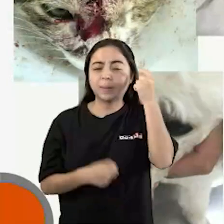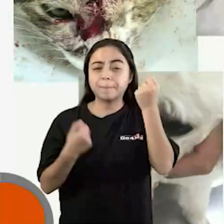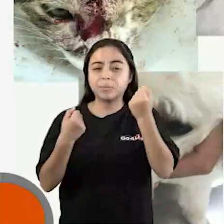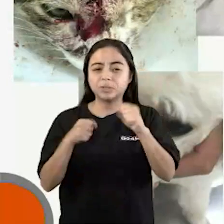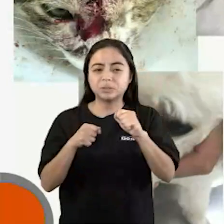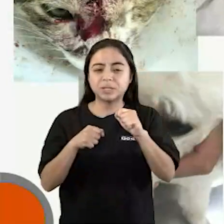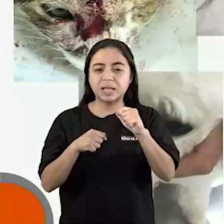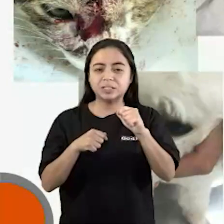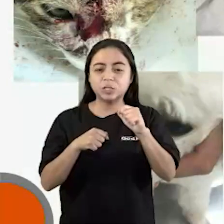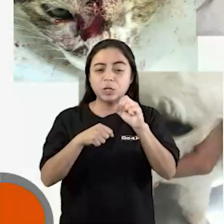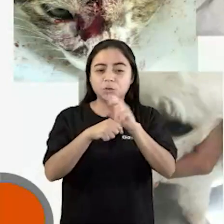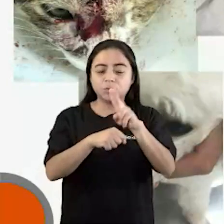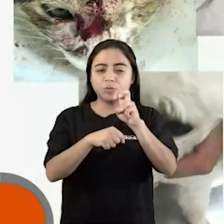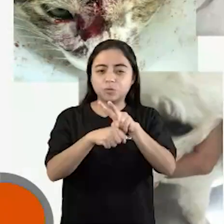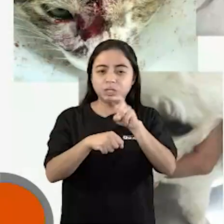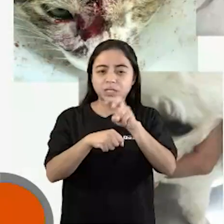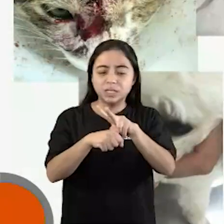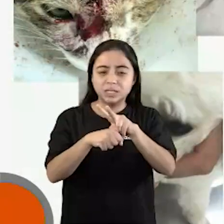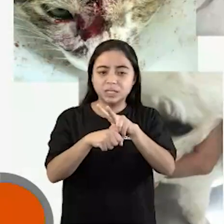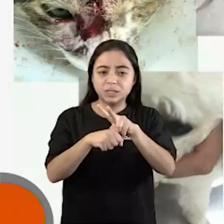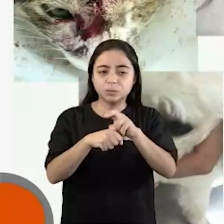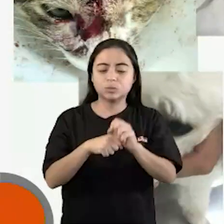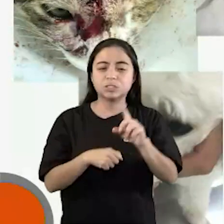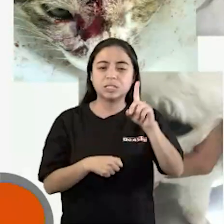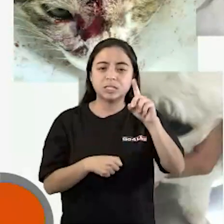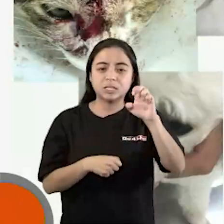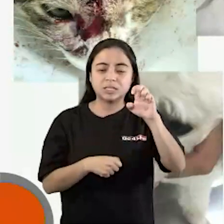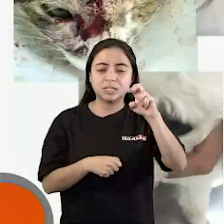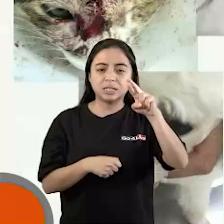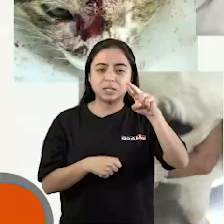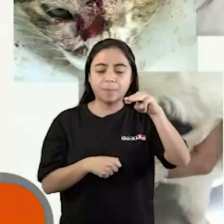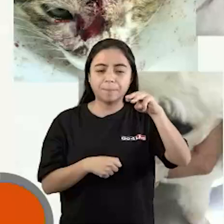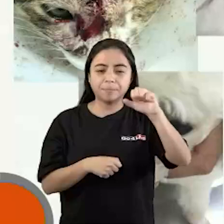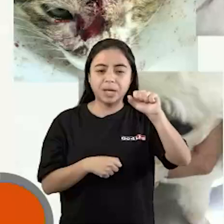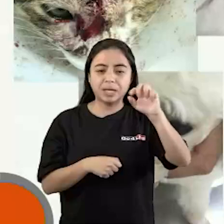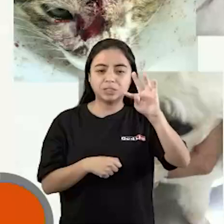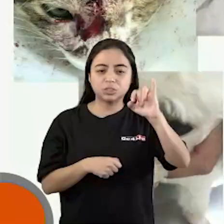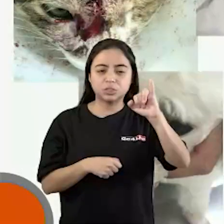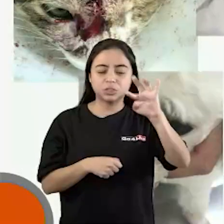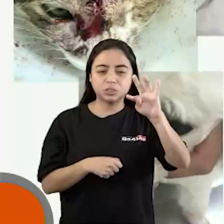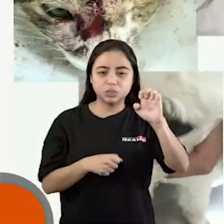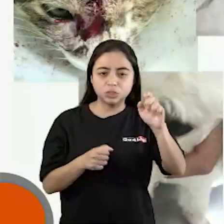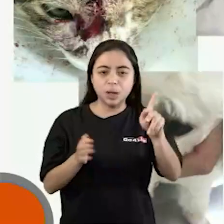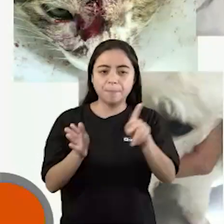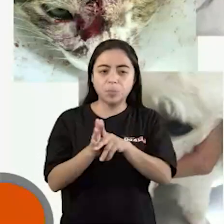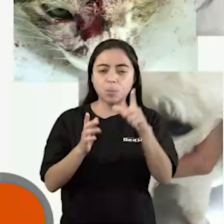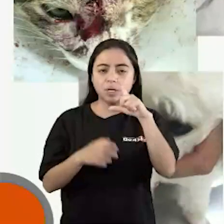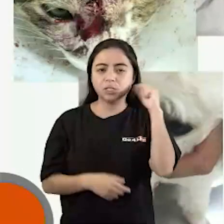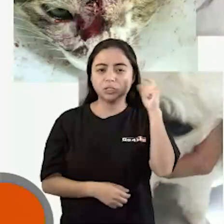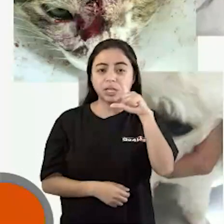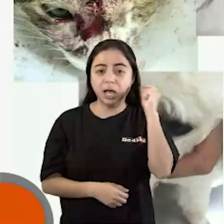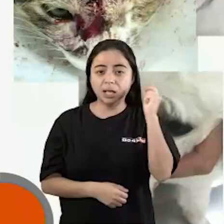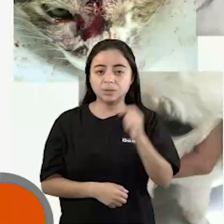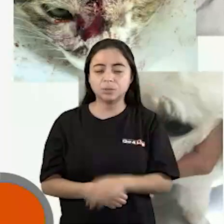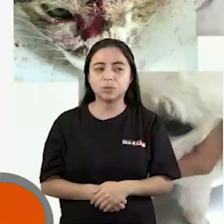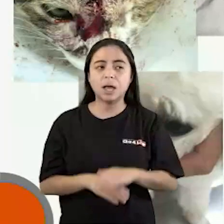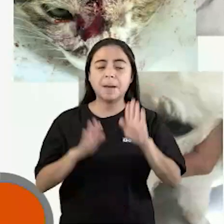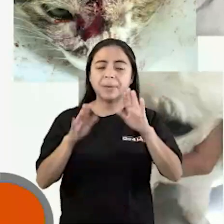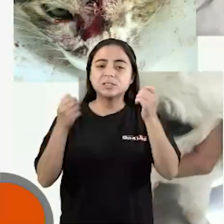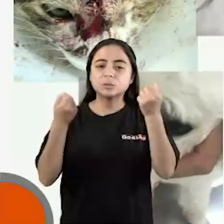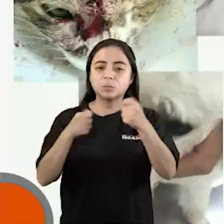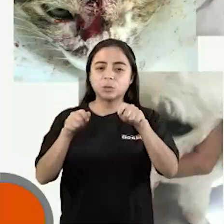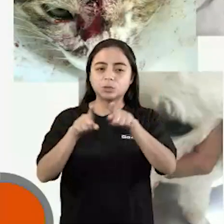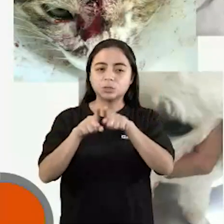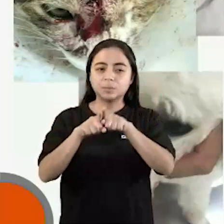doença viral, de dermatite herpética felina. Então, precisa excluir essa perspectiva também. Mas pode ser